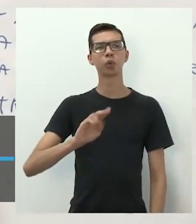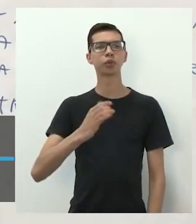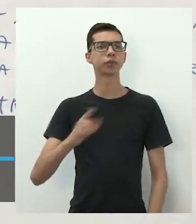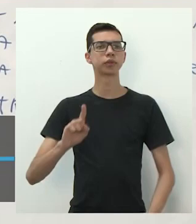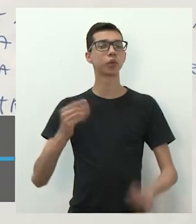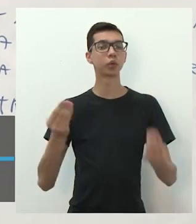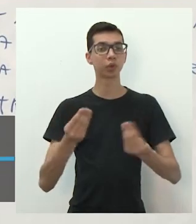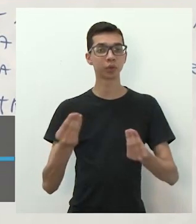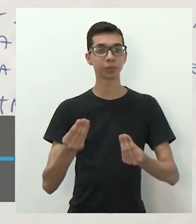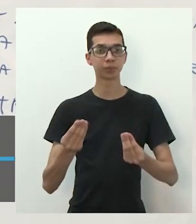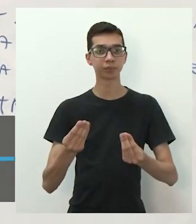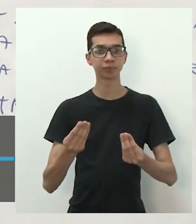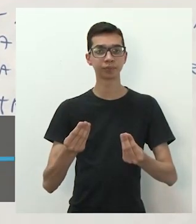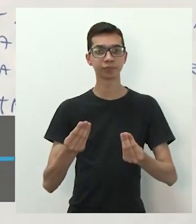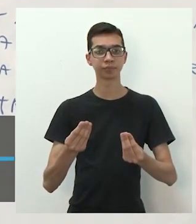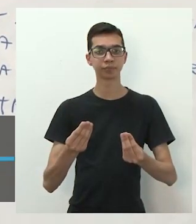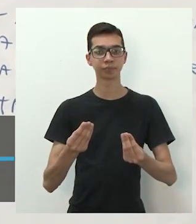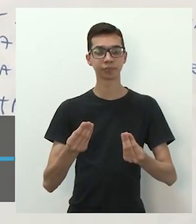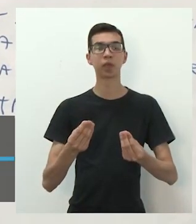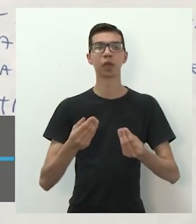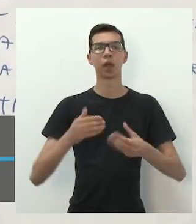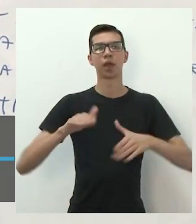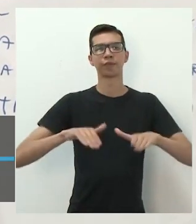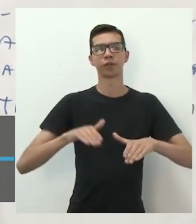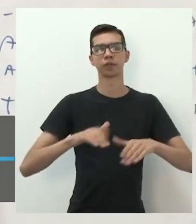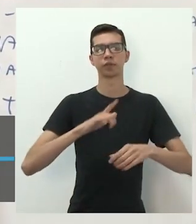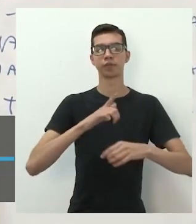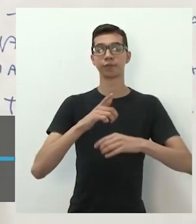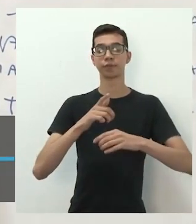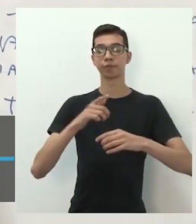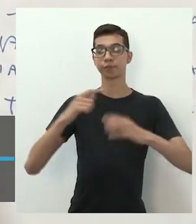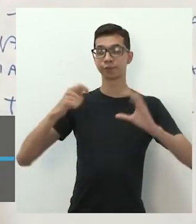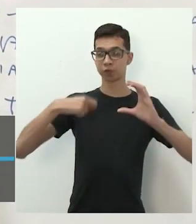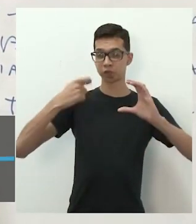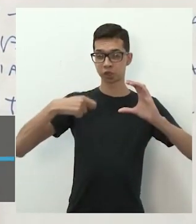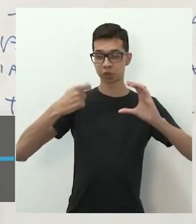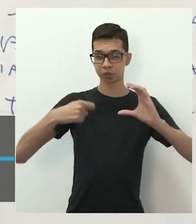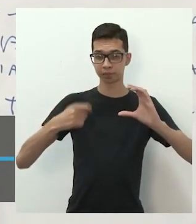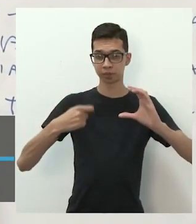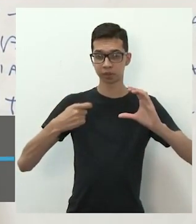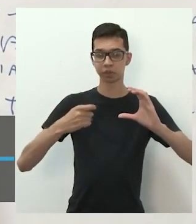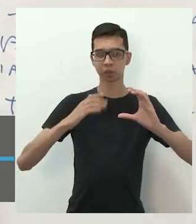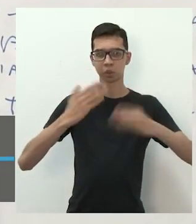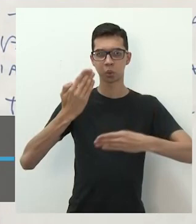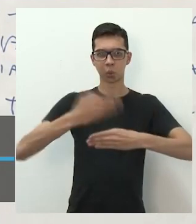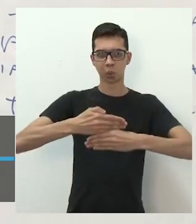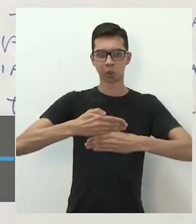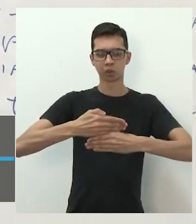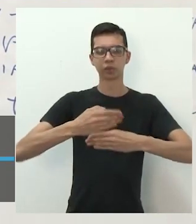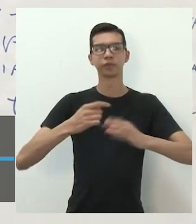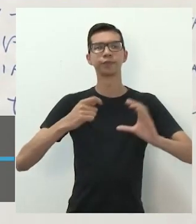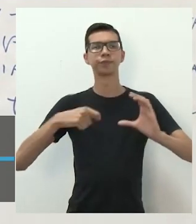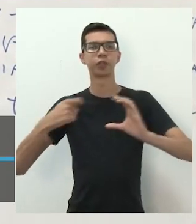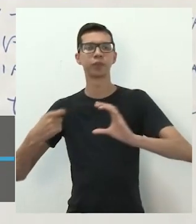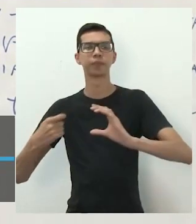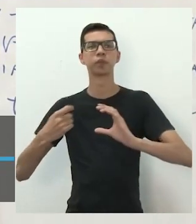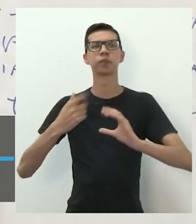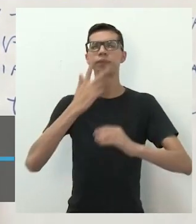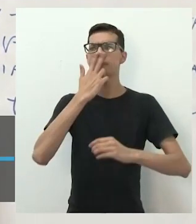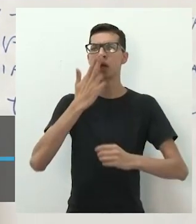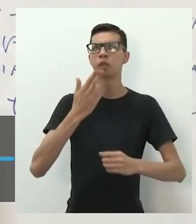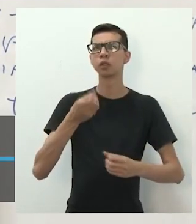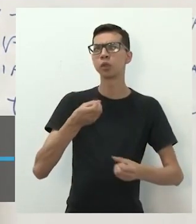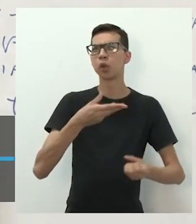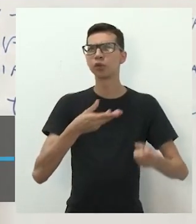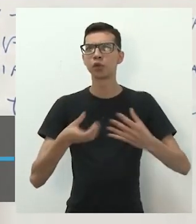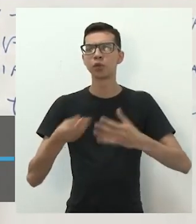feitos cortes, né, durante a sequência de filmagem, e aí um novo elemento acabava surgindo. Vamos supor, todo mundo já deve ter visto em algum